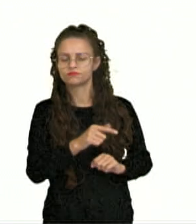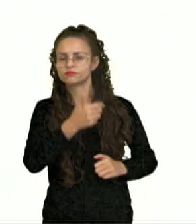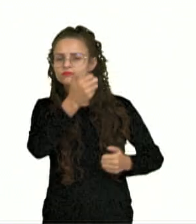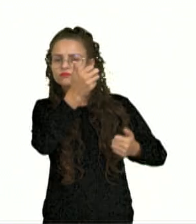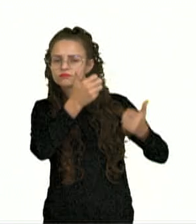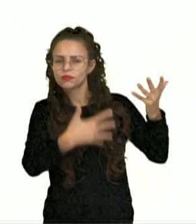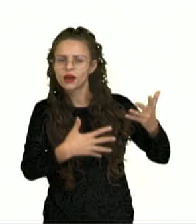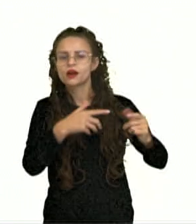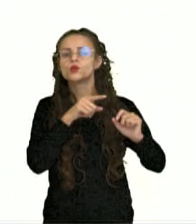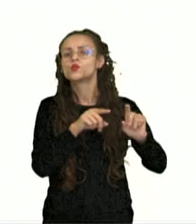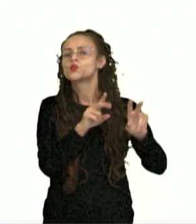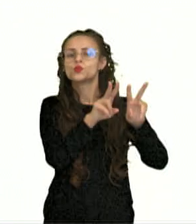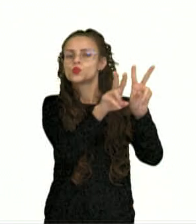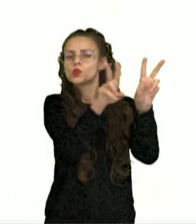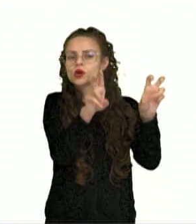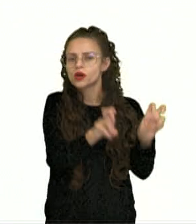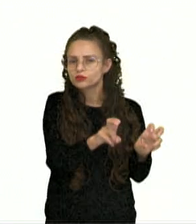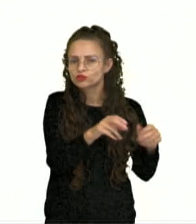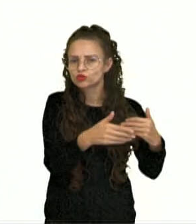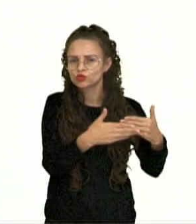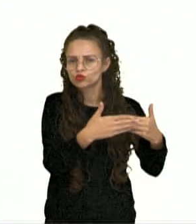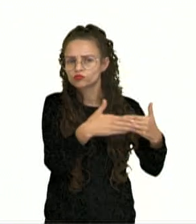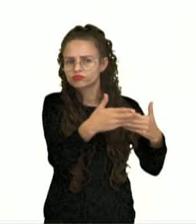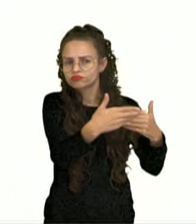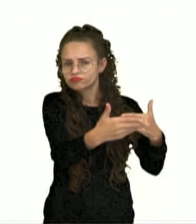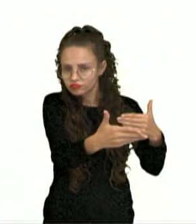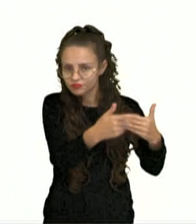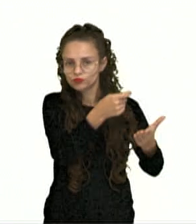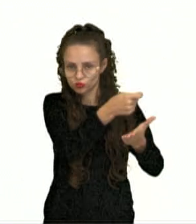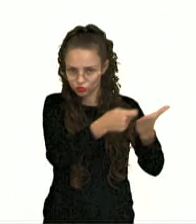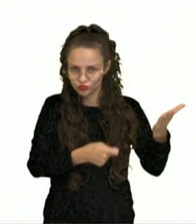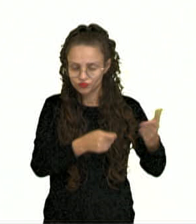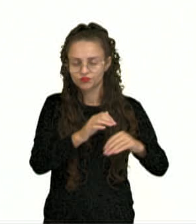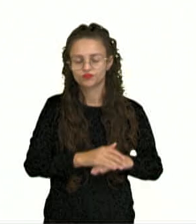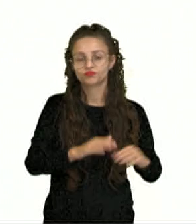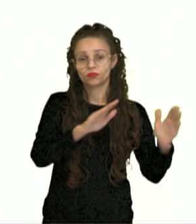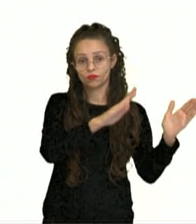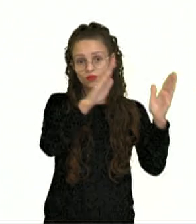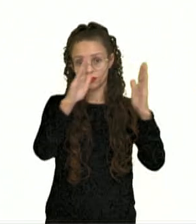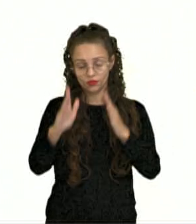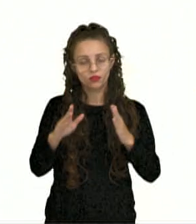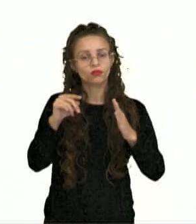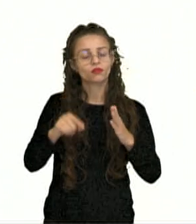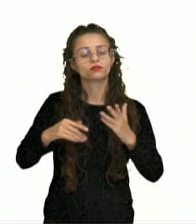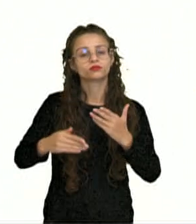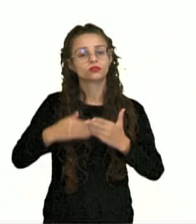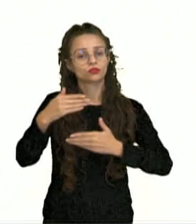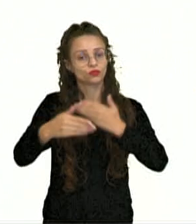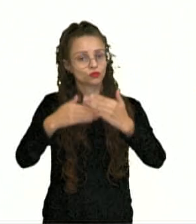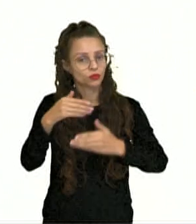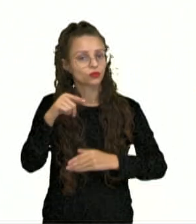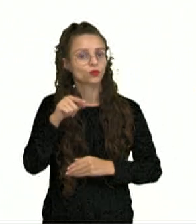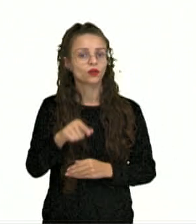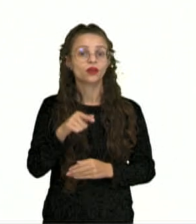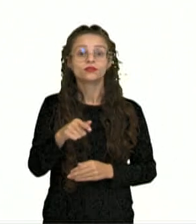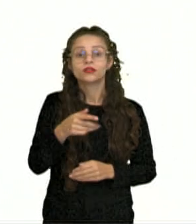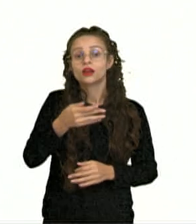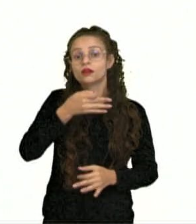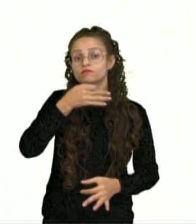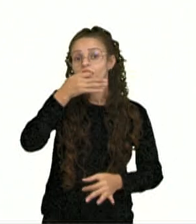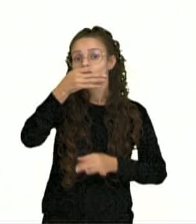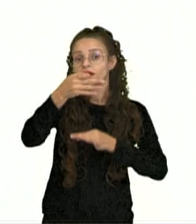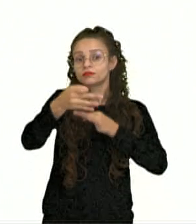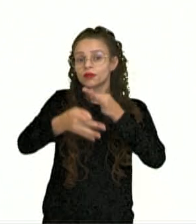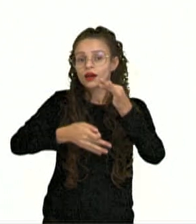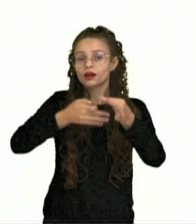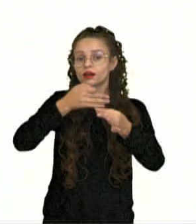do assunto que será tratado no decorrer da leitura. No desenvolvimento, é o momento em que a argumentação do